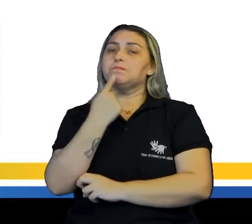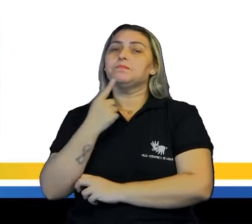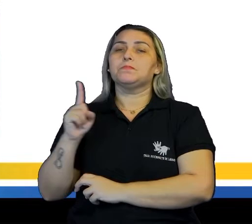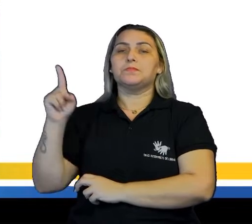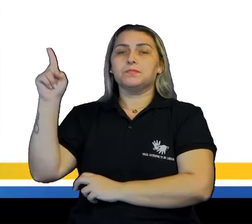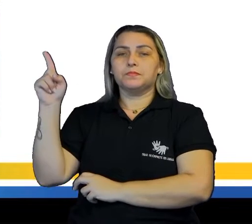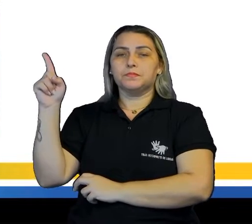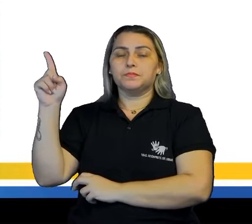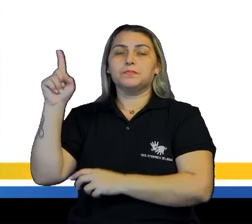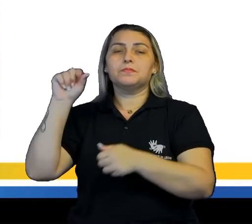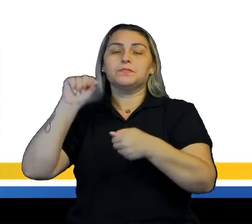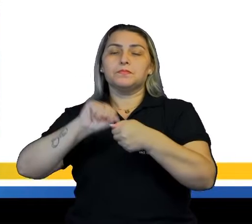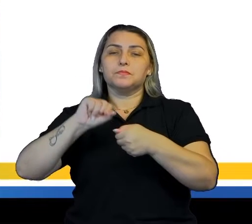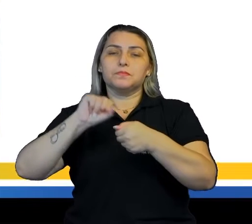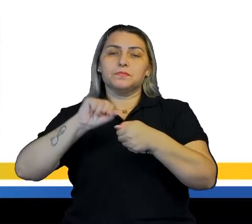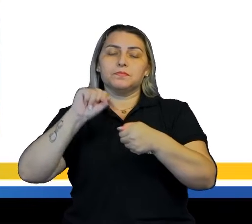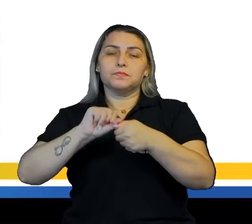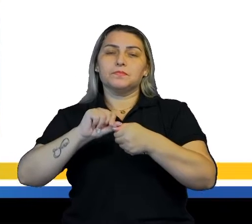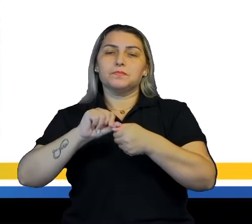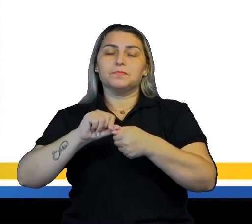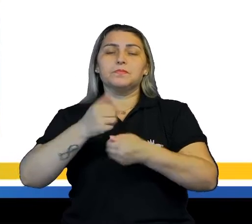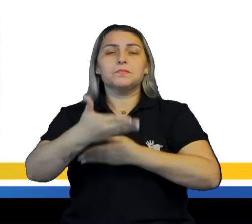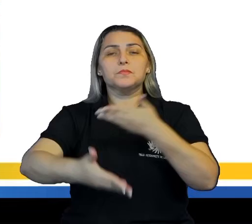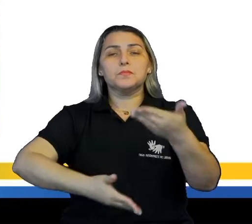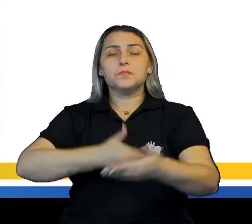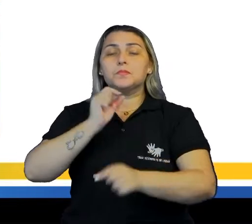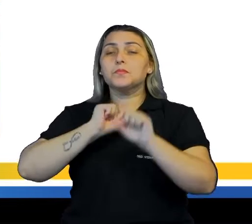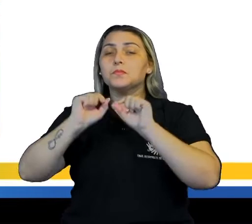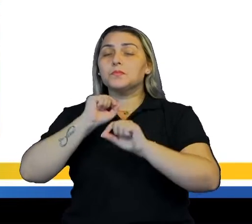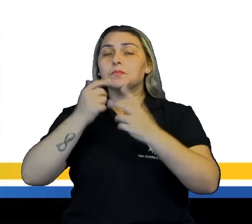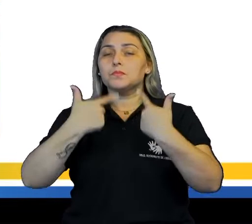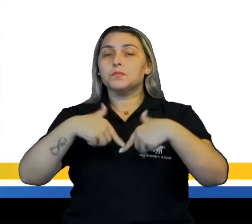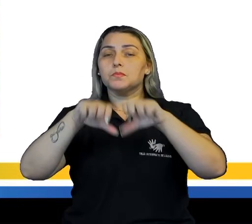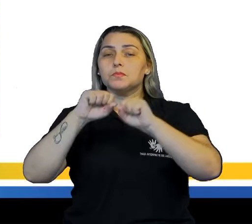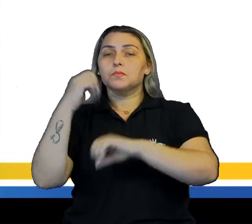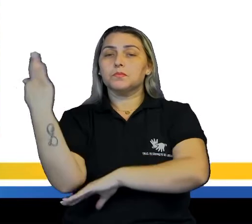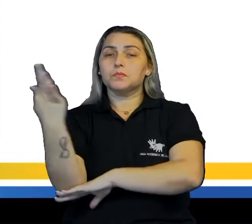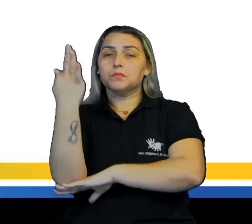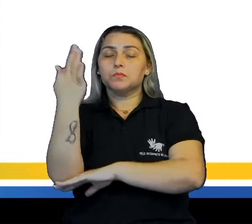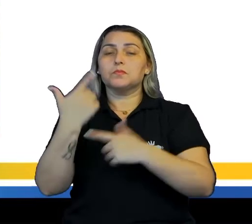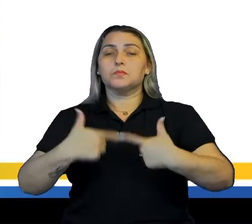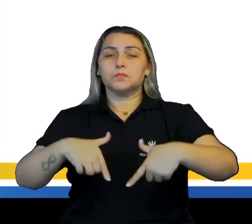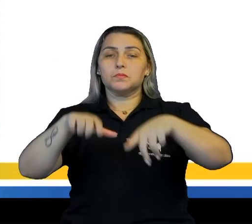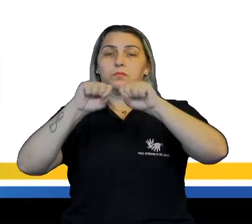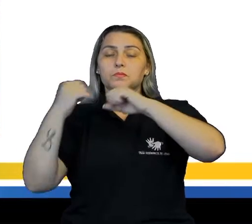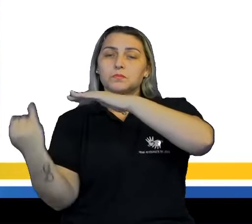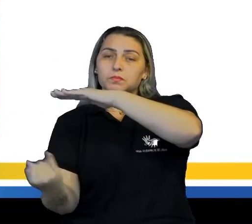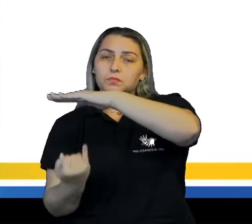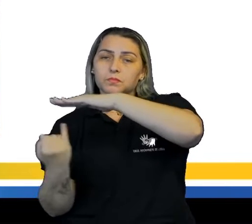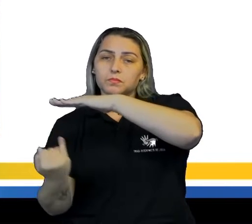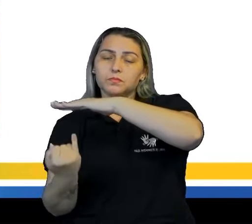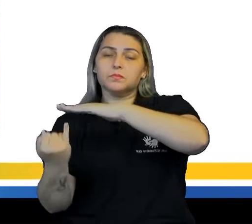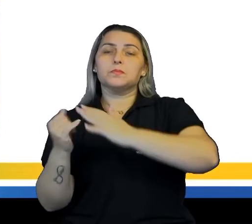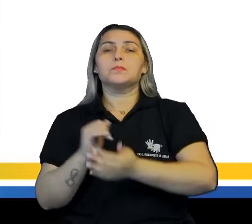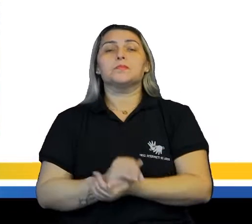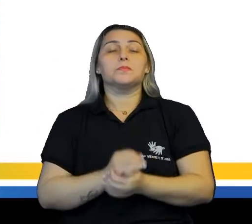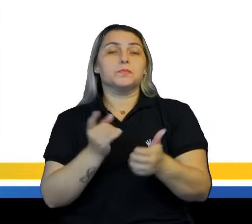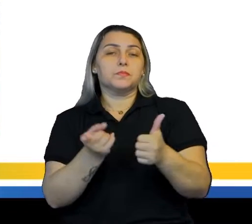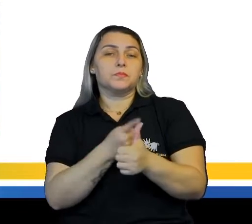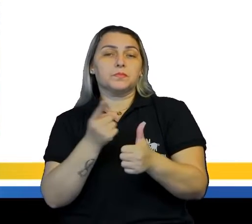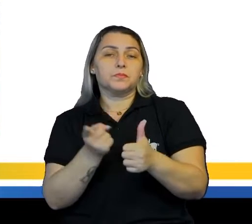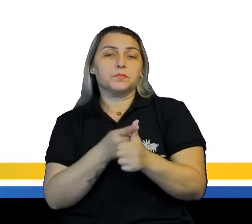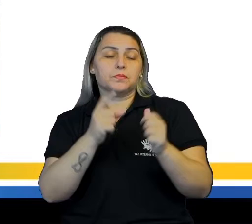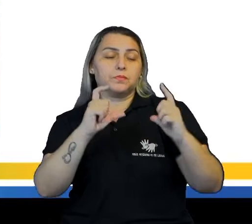abaixo e faremos uma relação do que seria uma linguagem formal e uma linguagem informal. No